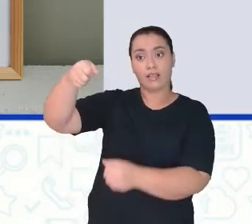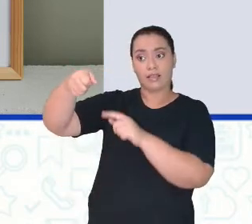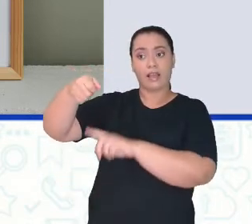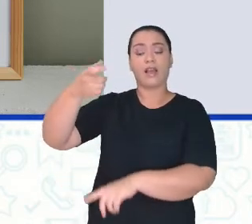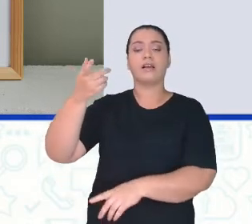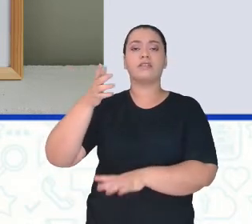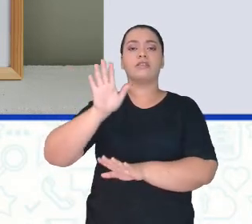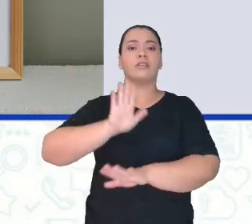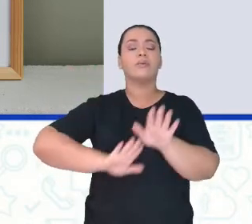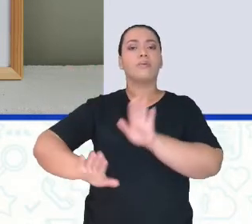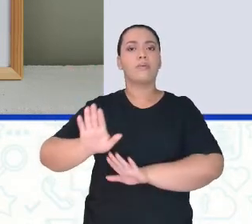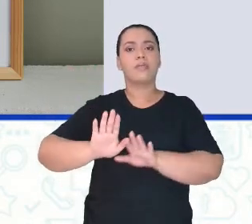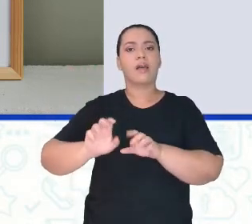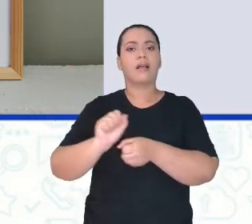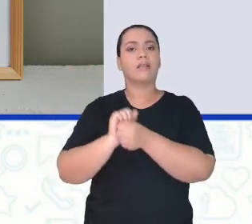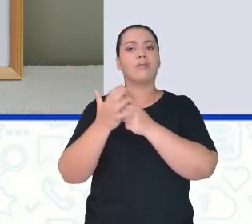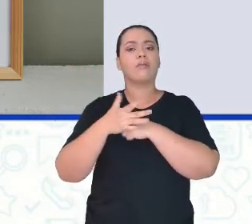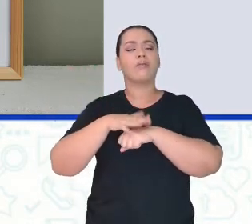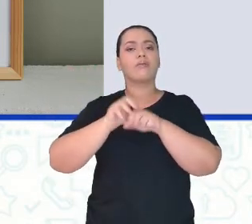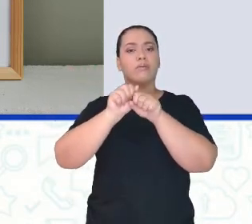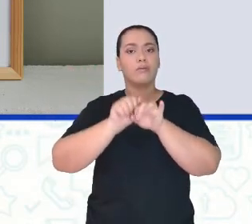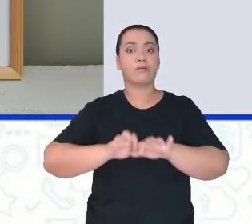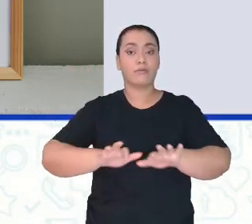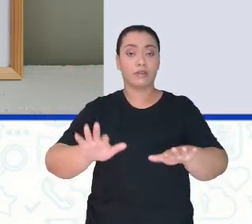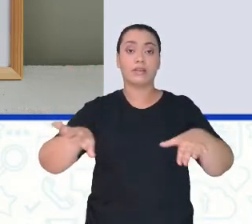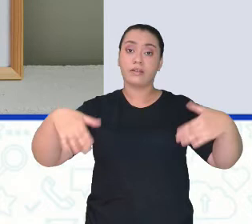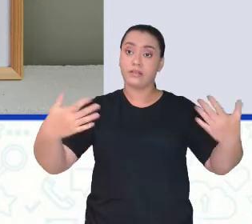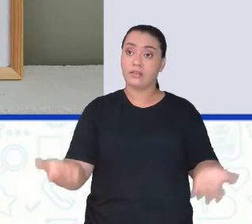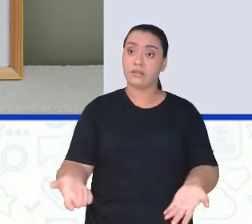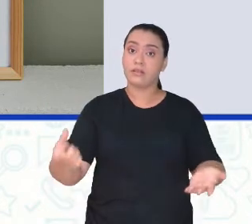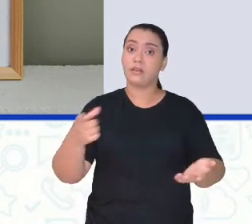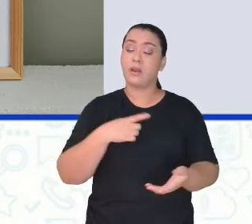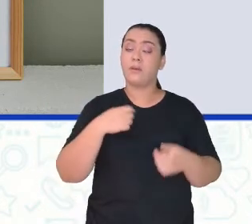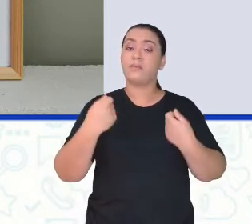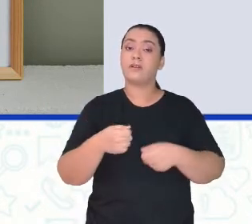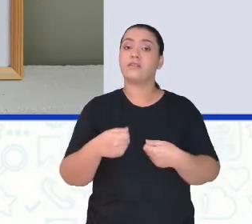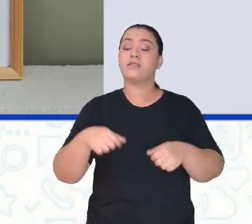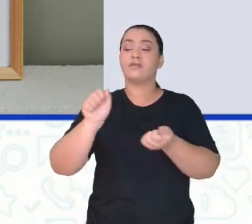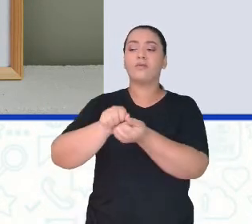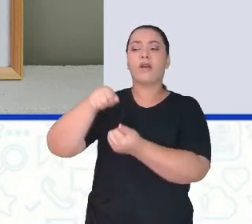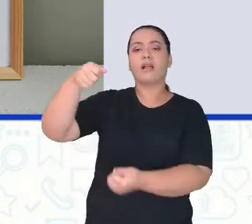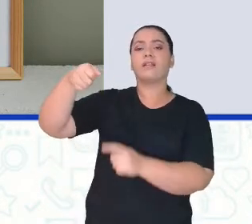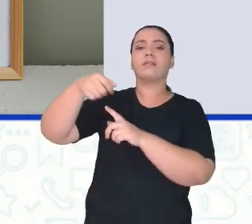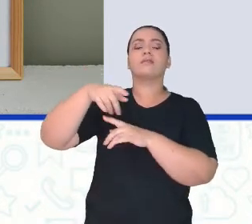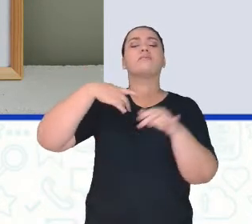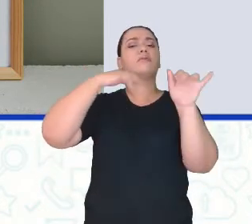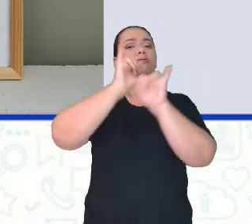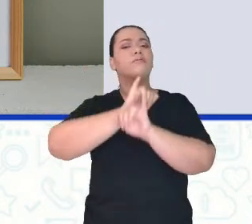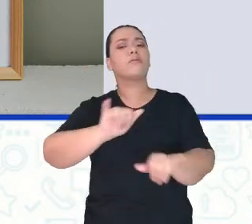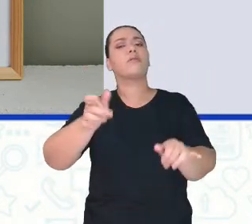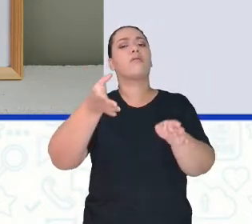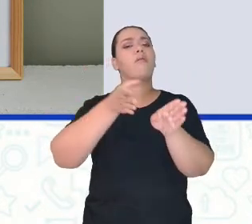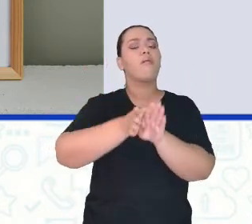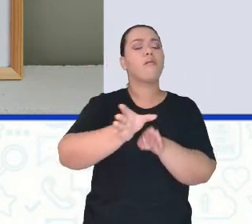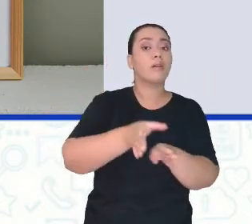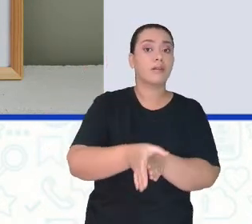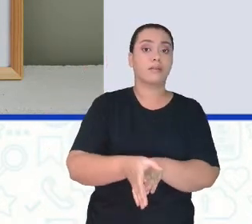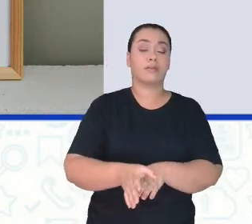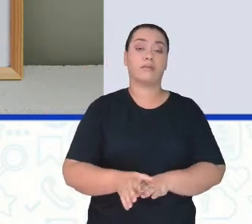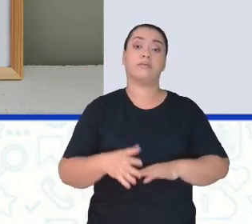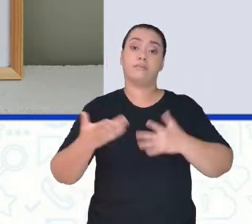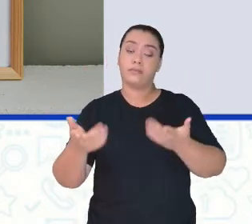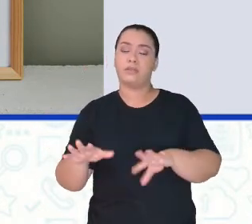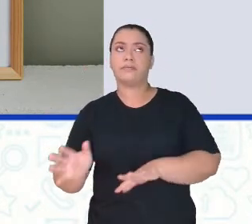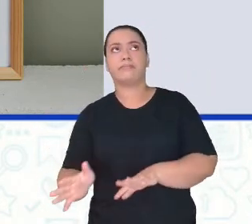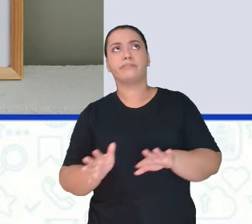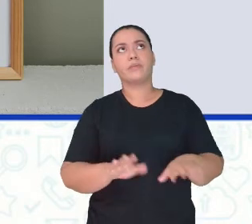de prevenção, eu vou usar um cartaz que faz o quê? Que informa, que orienta. Mas se eu quero fazer, sei lá,